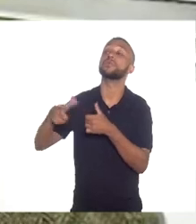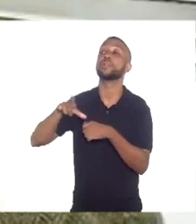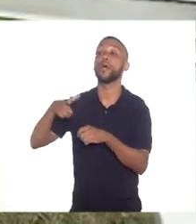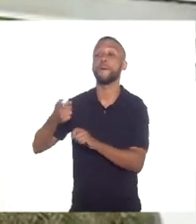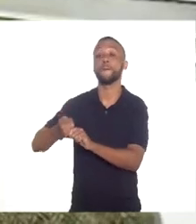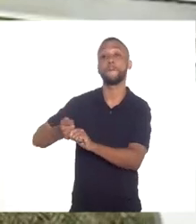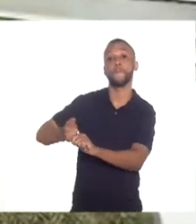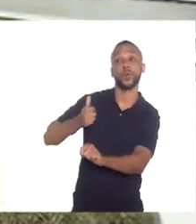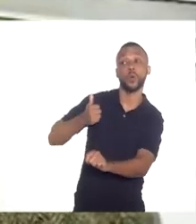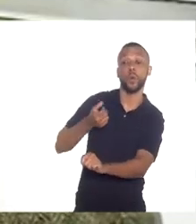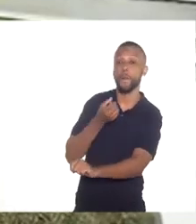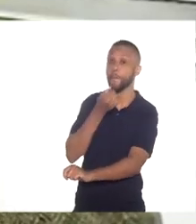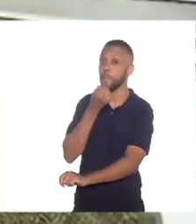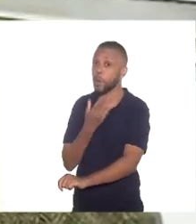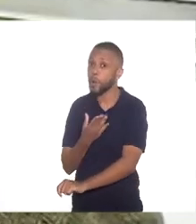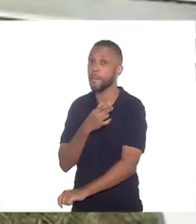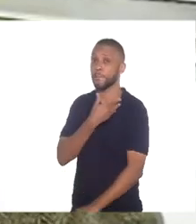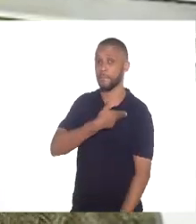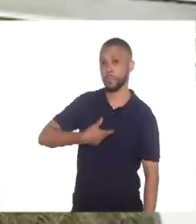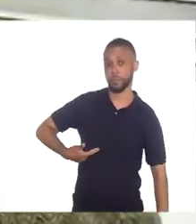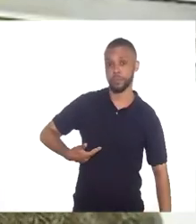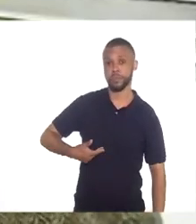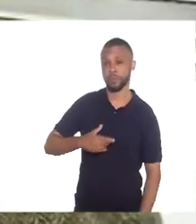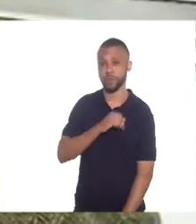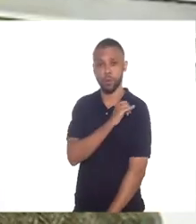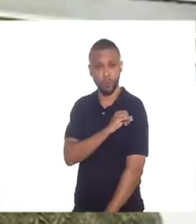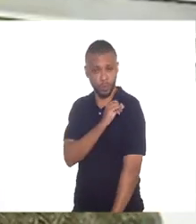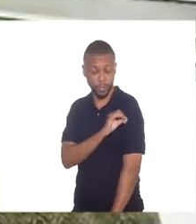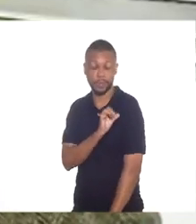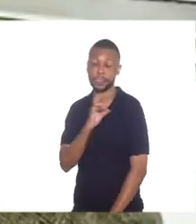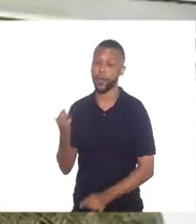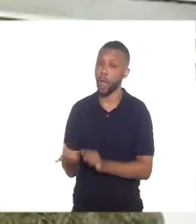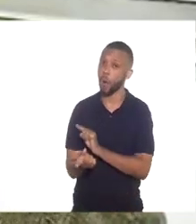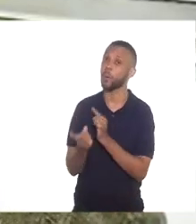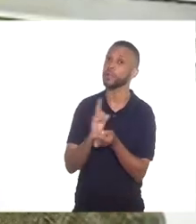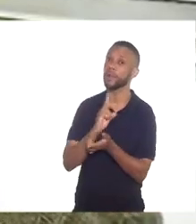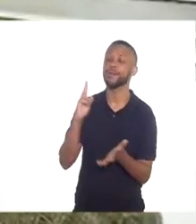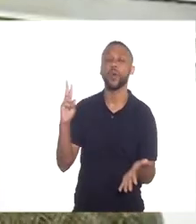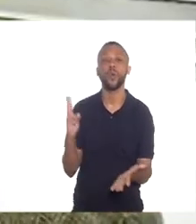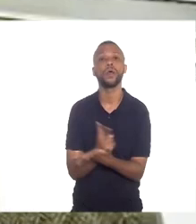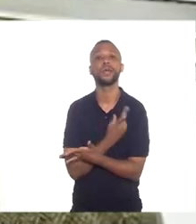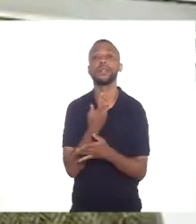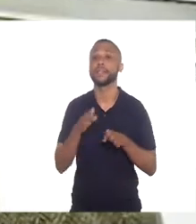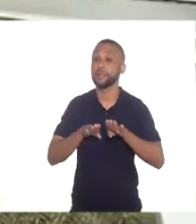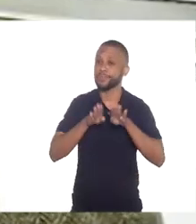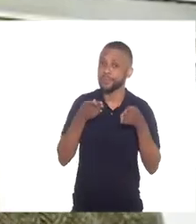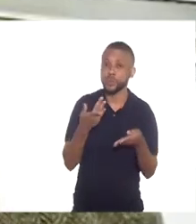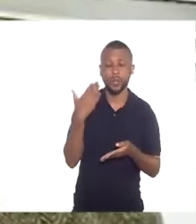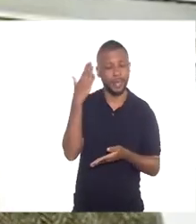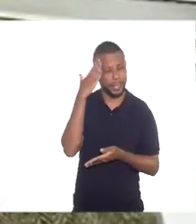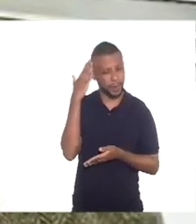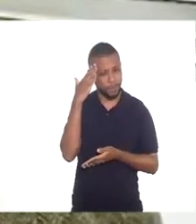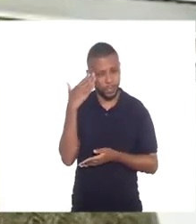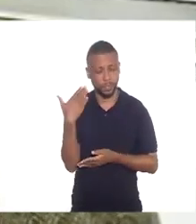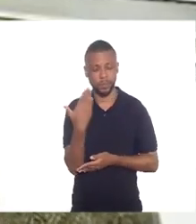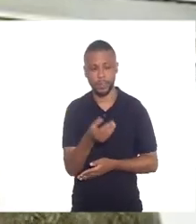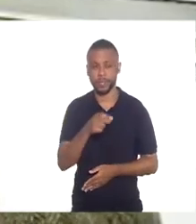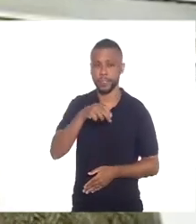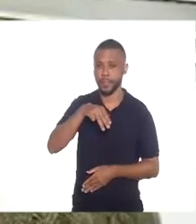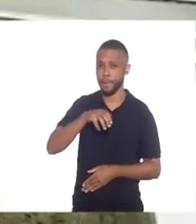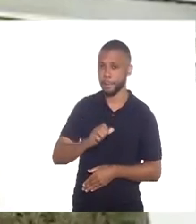de Janeiro. Senão, quem vai descomissionar todas essas plataformas, como bem sabe a nossa Magda